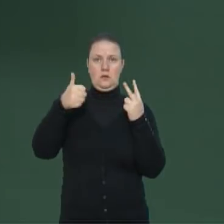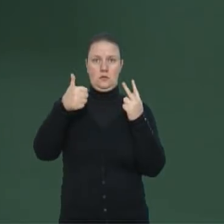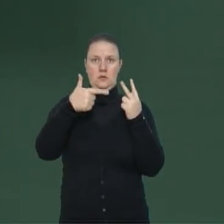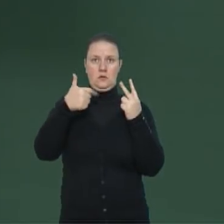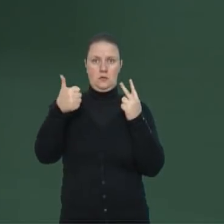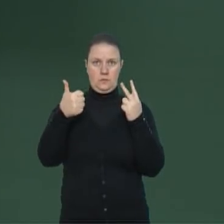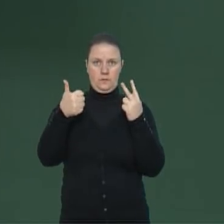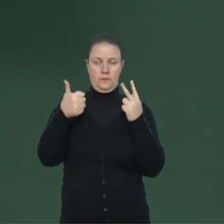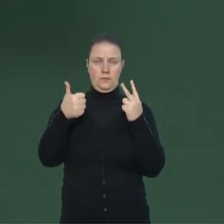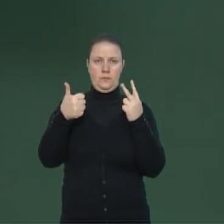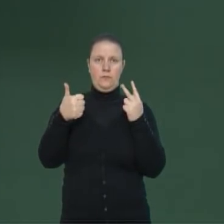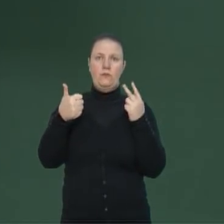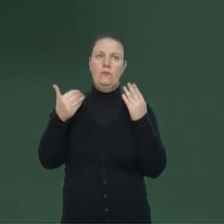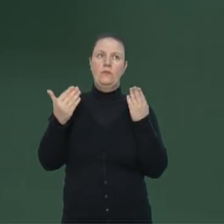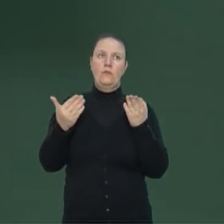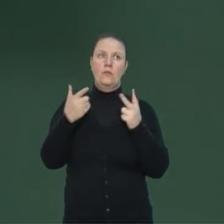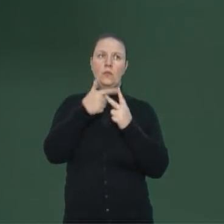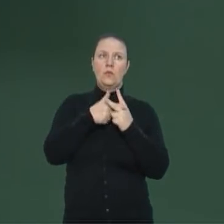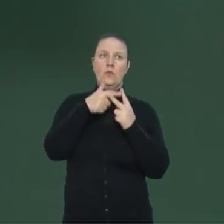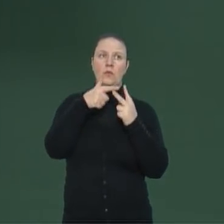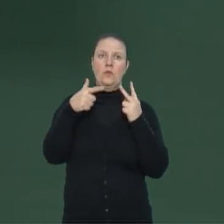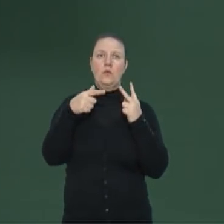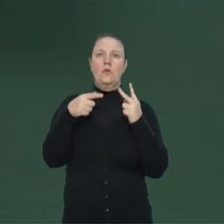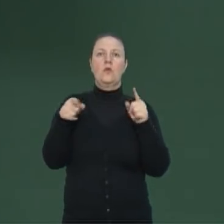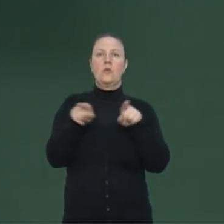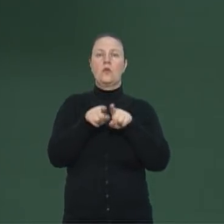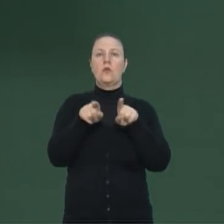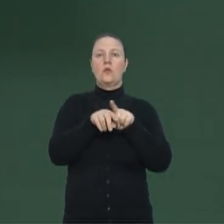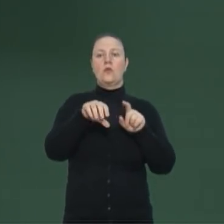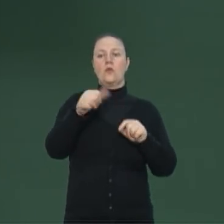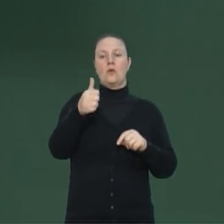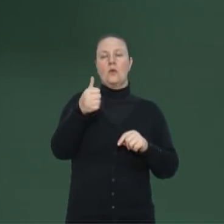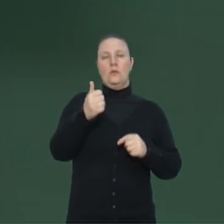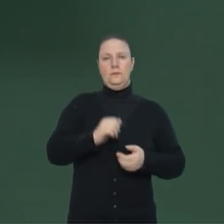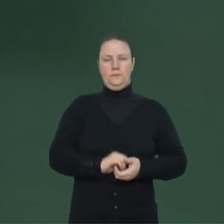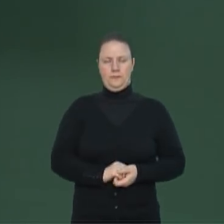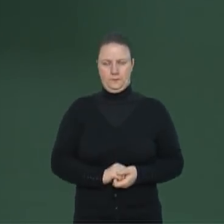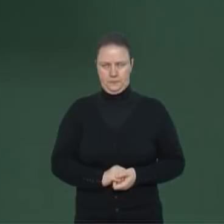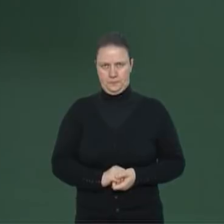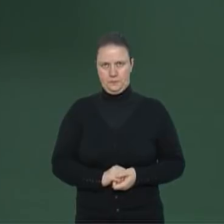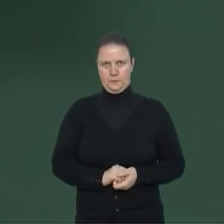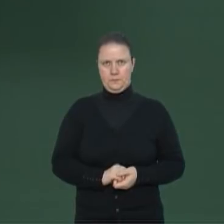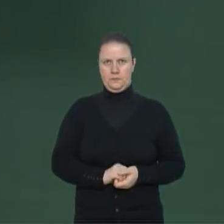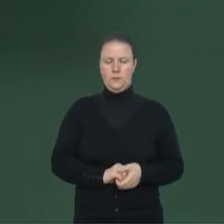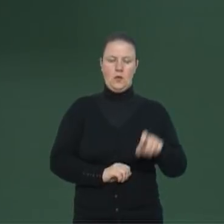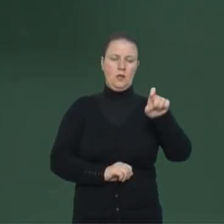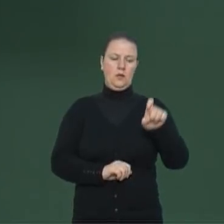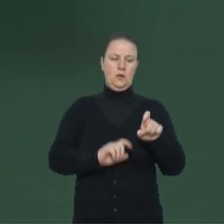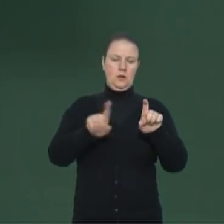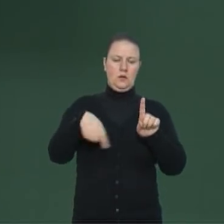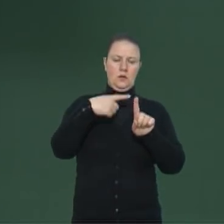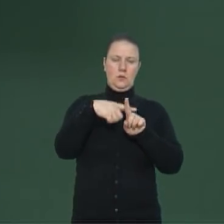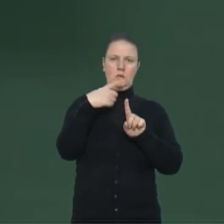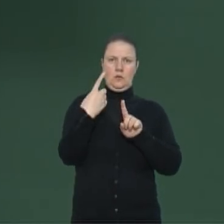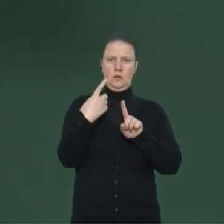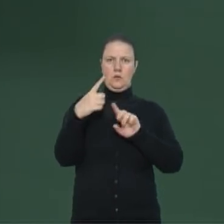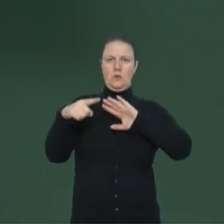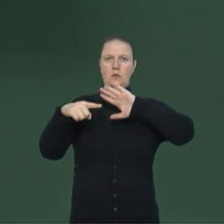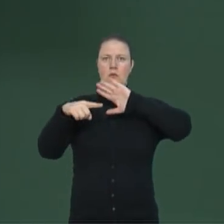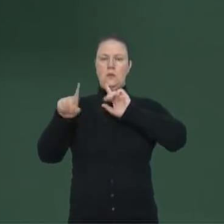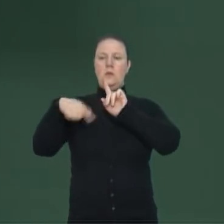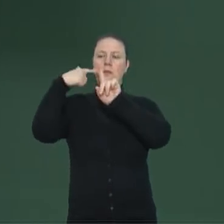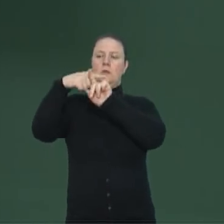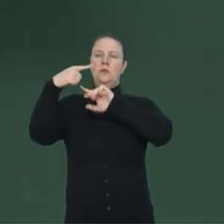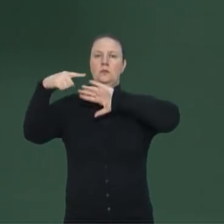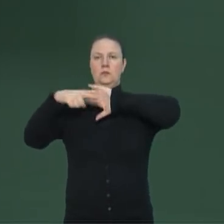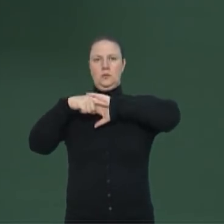121. E a raiz de 121 é 11. Tá aqui o 11, né? Então, ficou x mais 1 igual a mais ou menos 11. Esse mais 1,